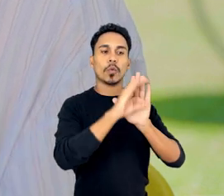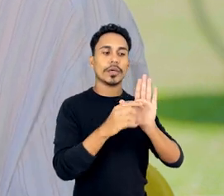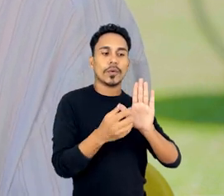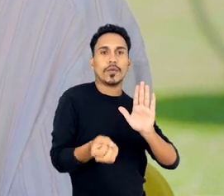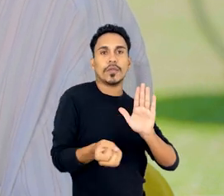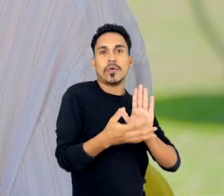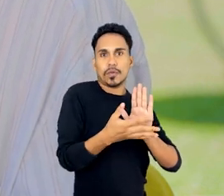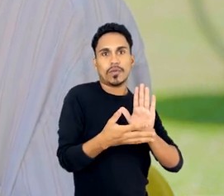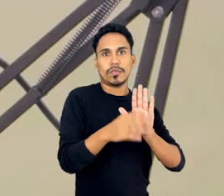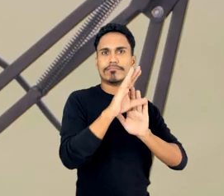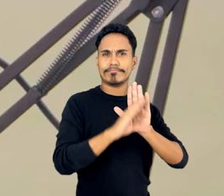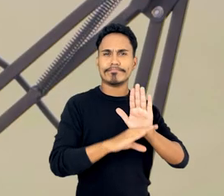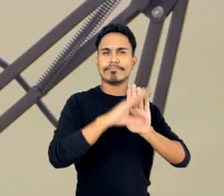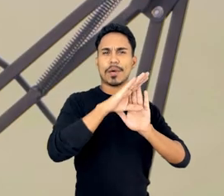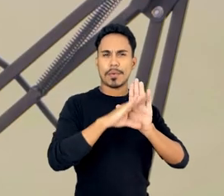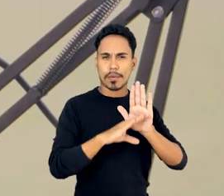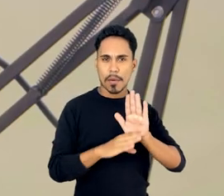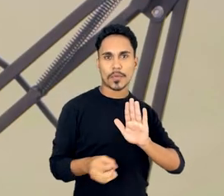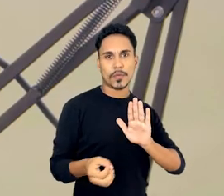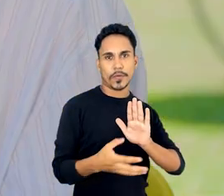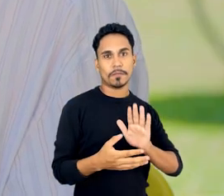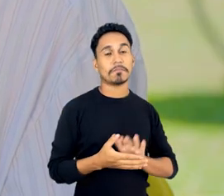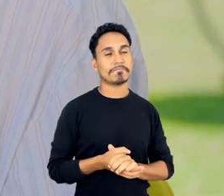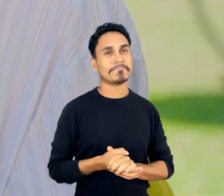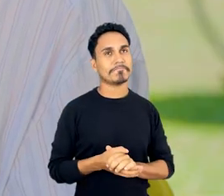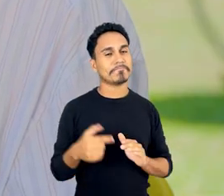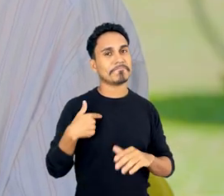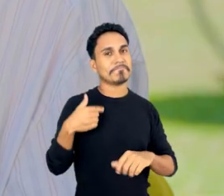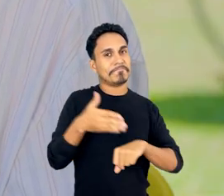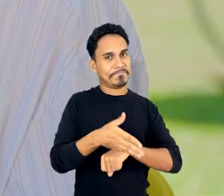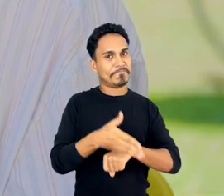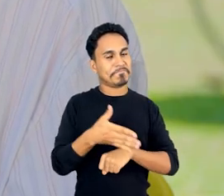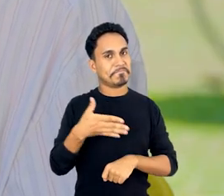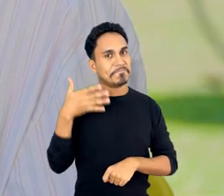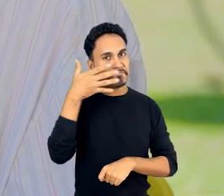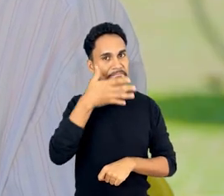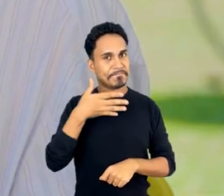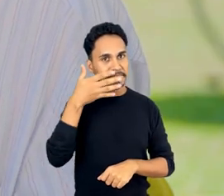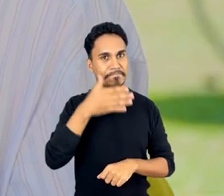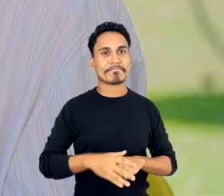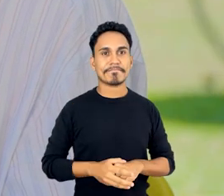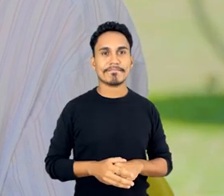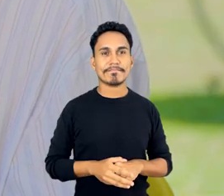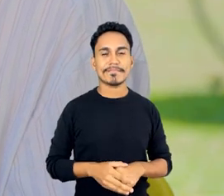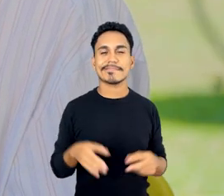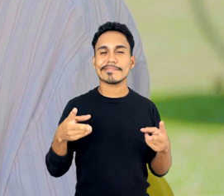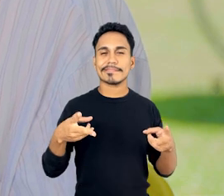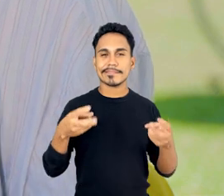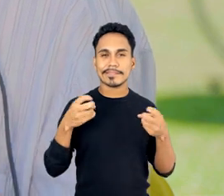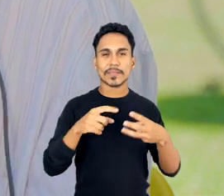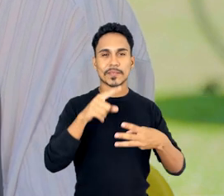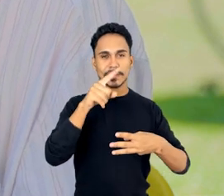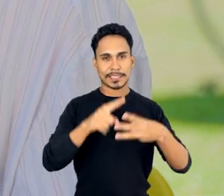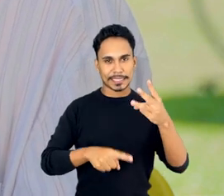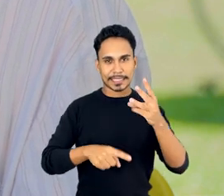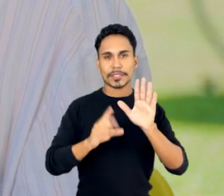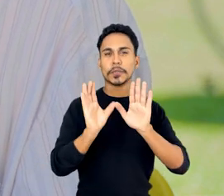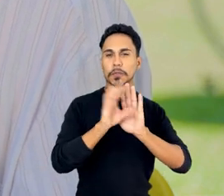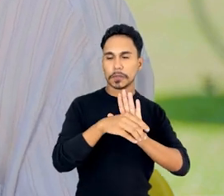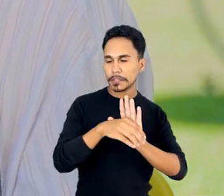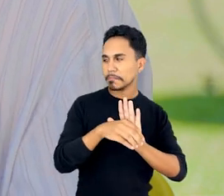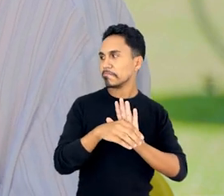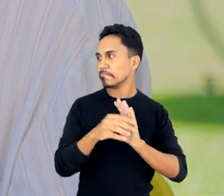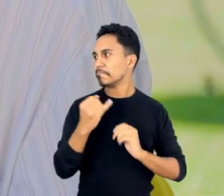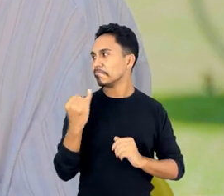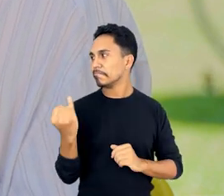currículo e tudo mais aham eh eu vejo que essas três esses três conceitos eles